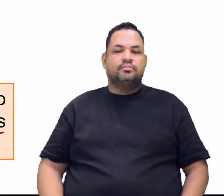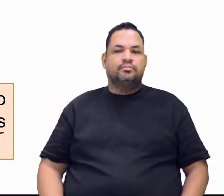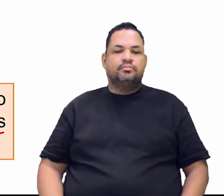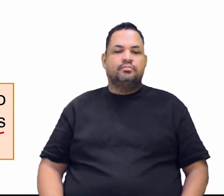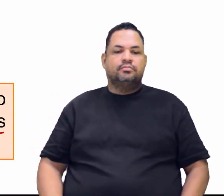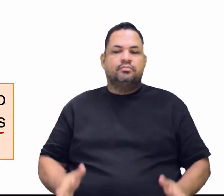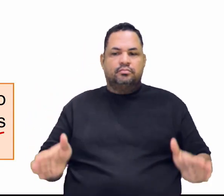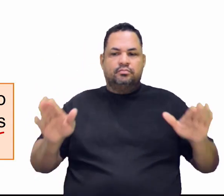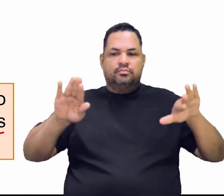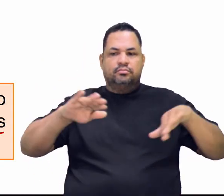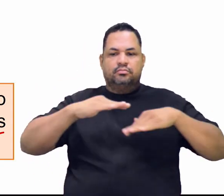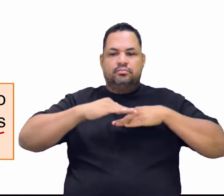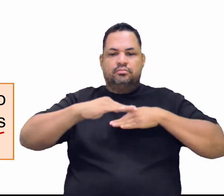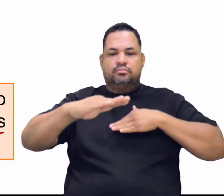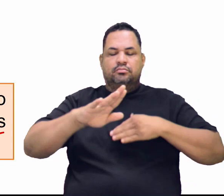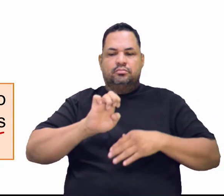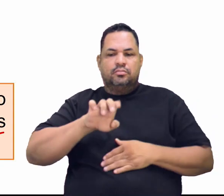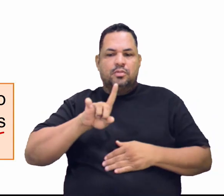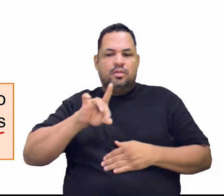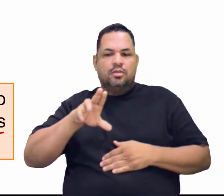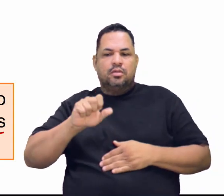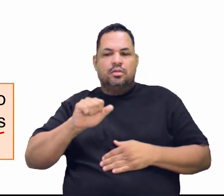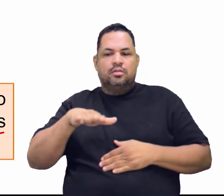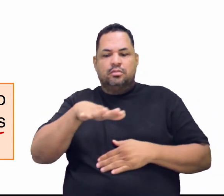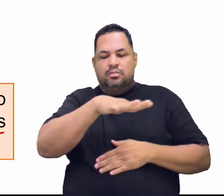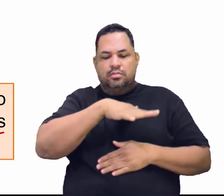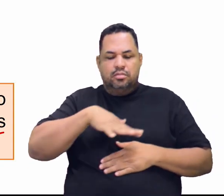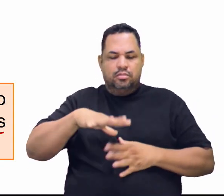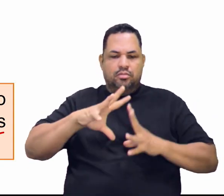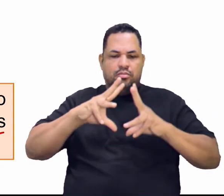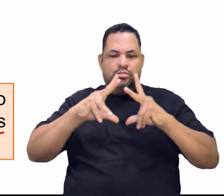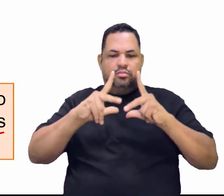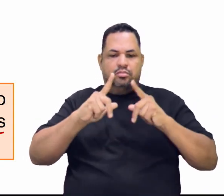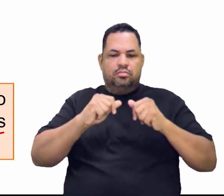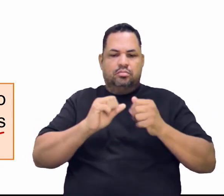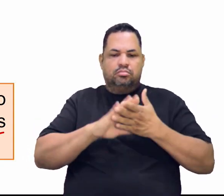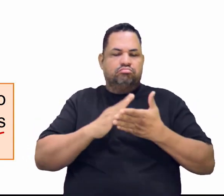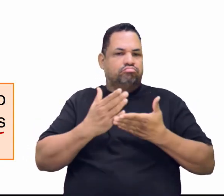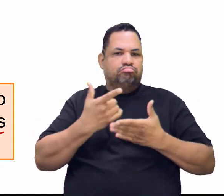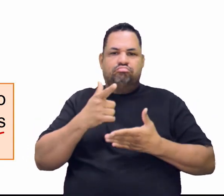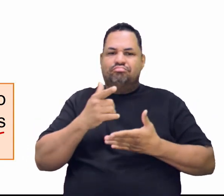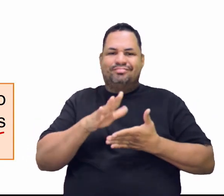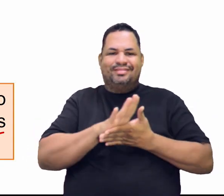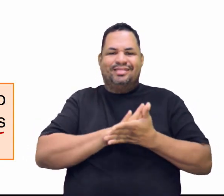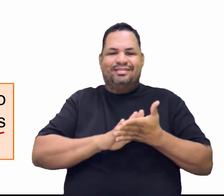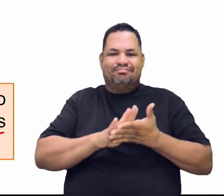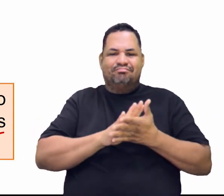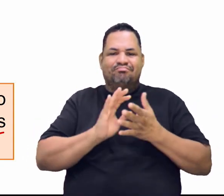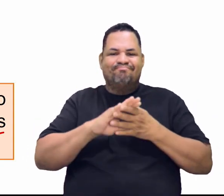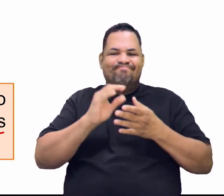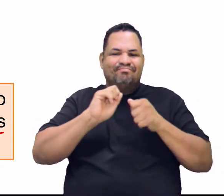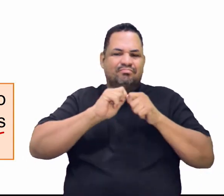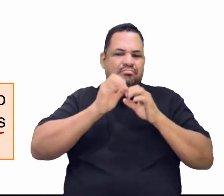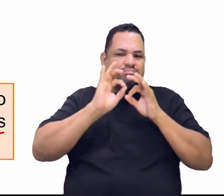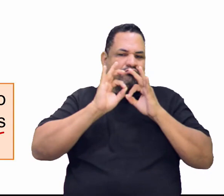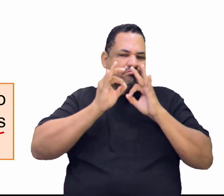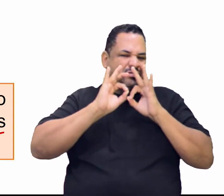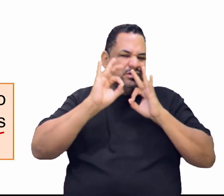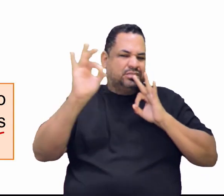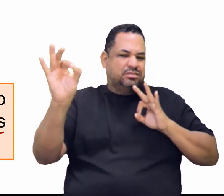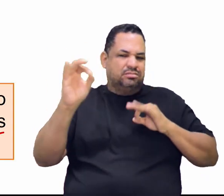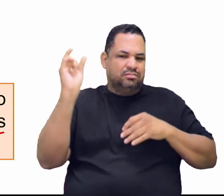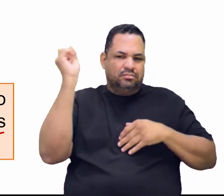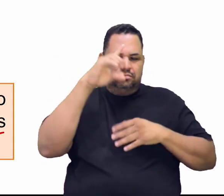Acaba que o Vale do Guaporé era uma região totalmente inóspita, longe com